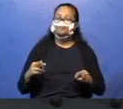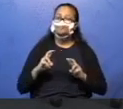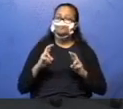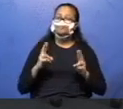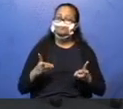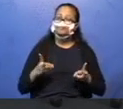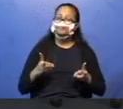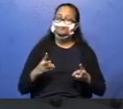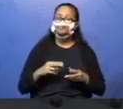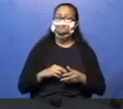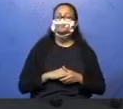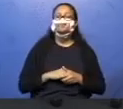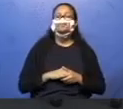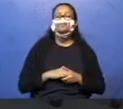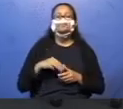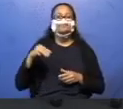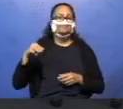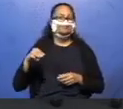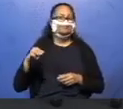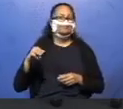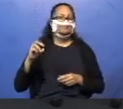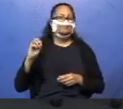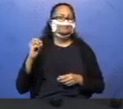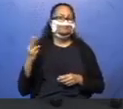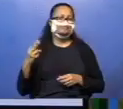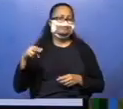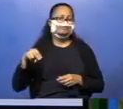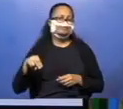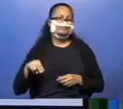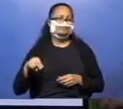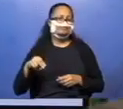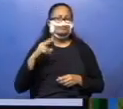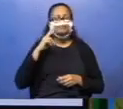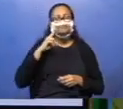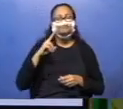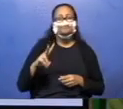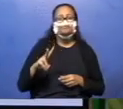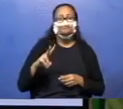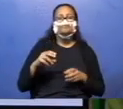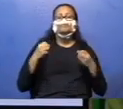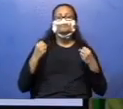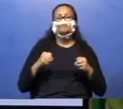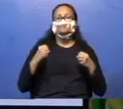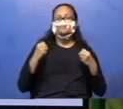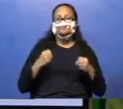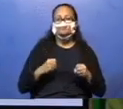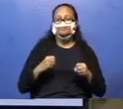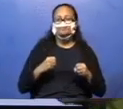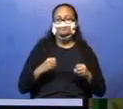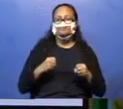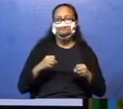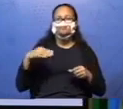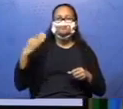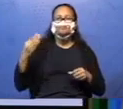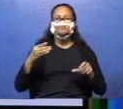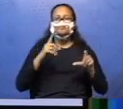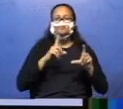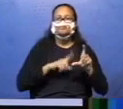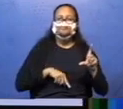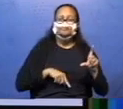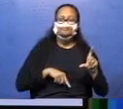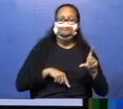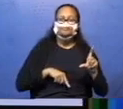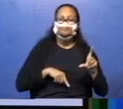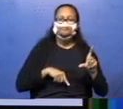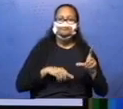N. Quem que a gente acrescenta? Vamos observar. Para isso, tem que olhar a próxima. Quem que é a próxima? A